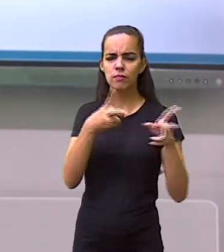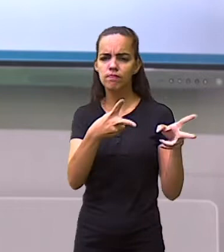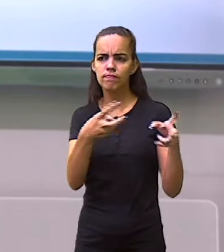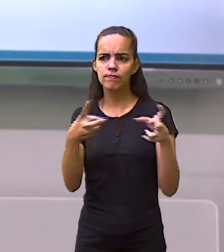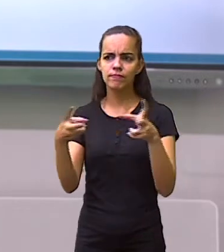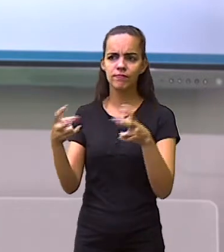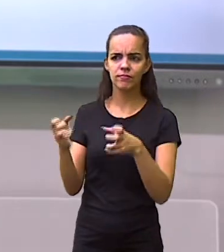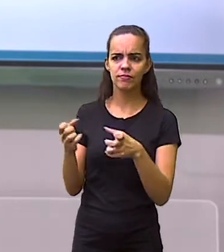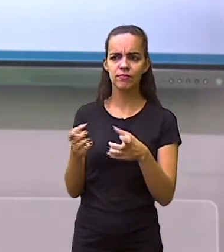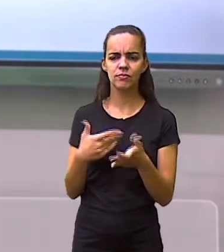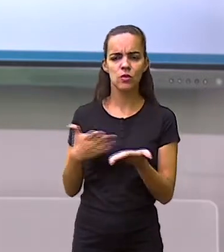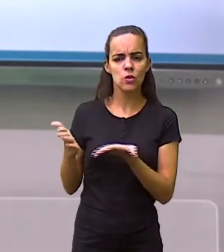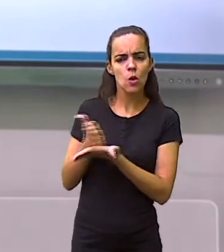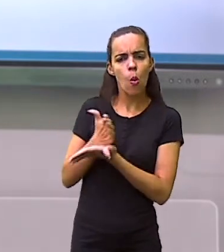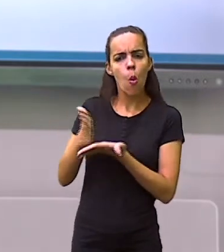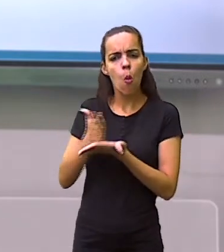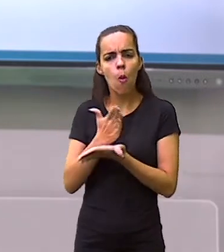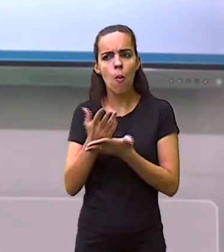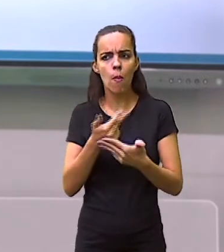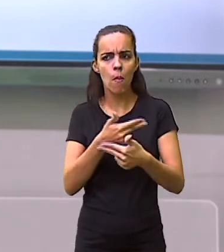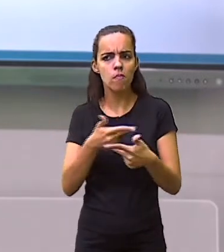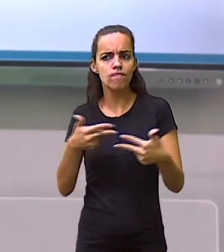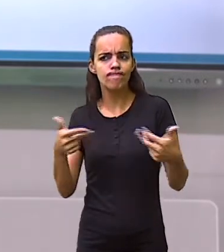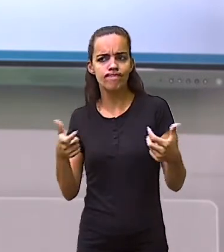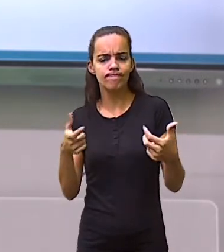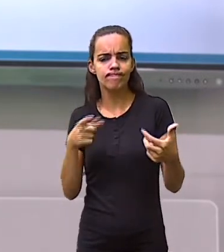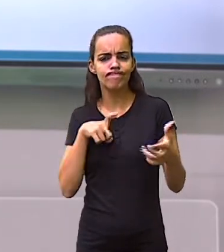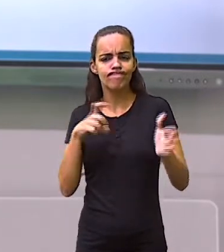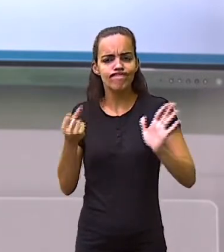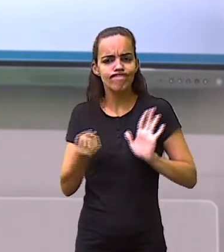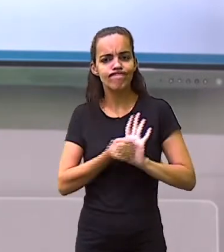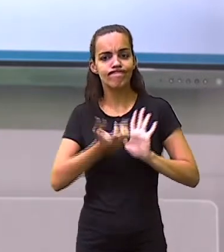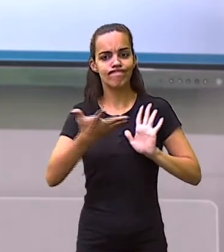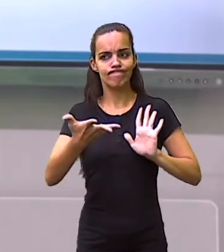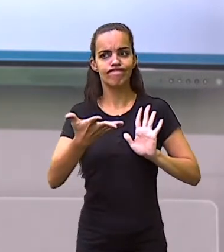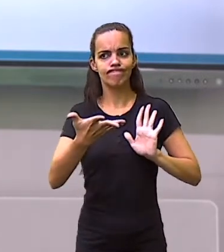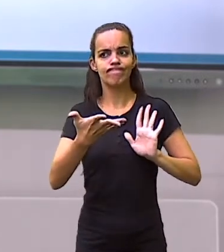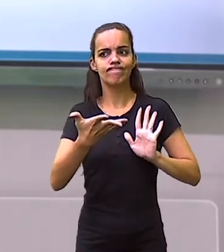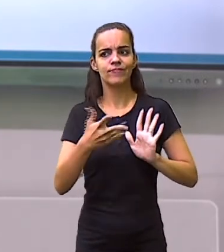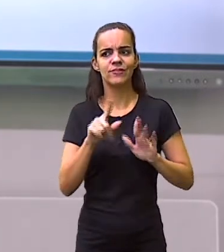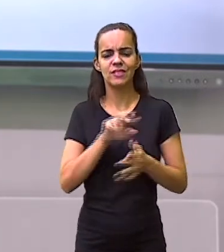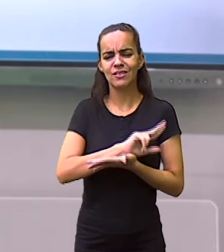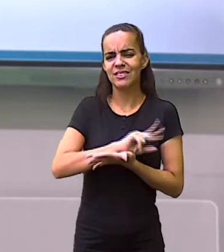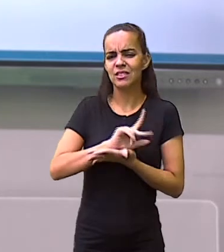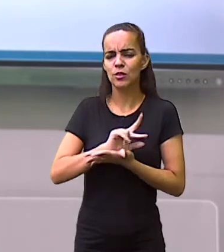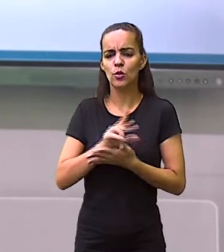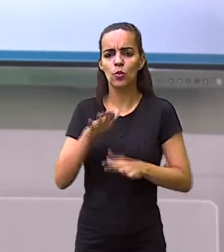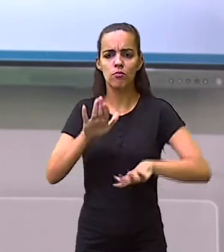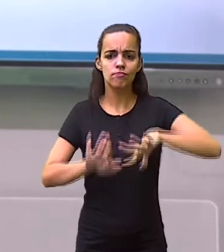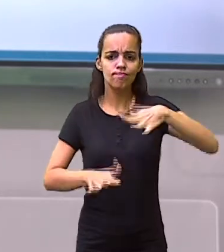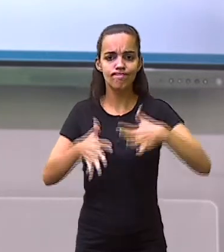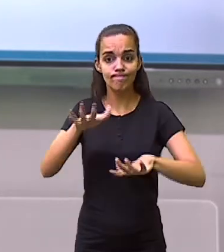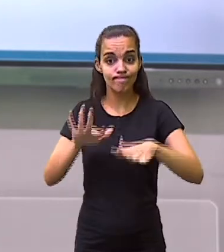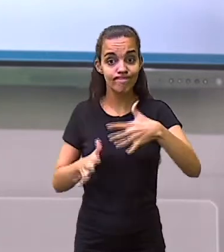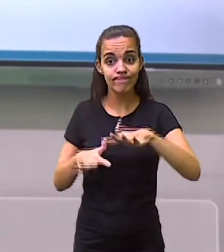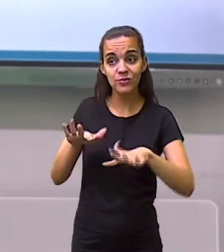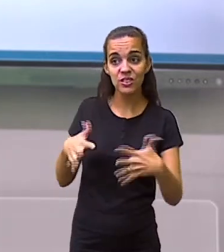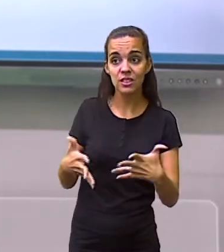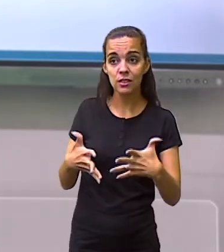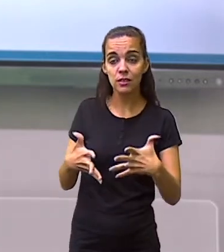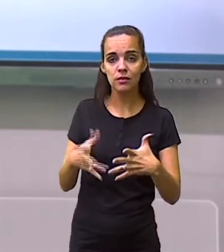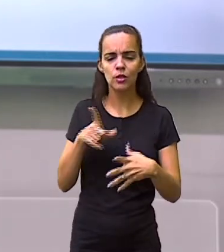perceberá que alguns elementos são marcantes para esta variação do tempo.